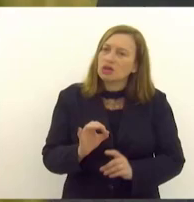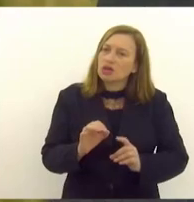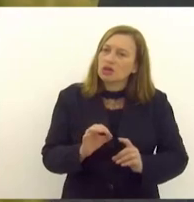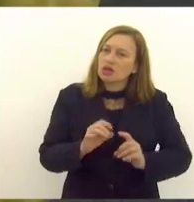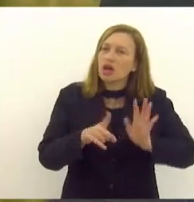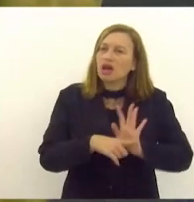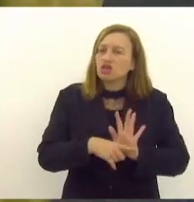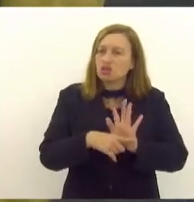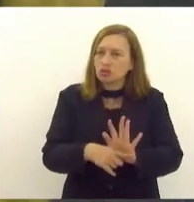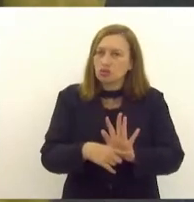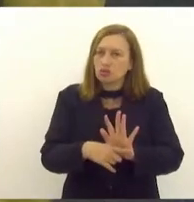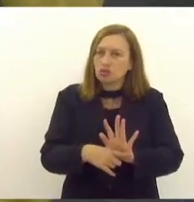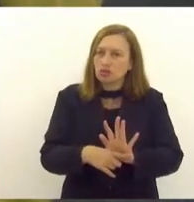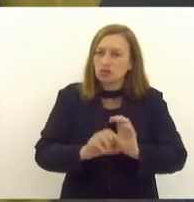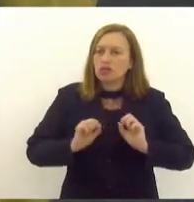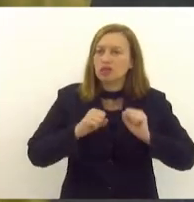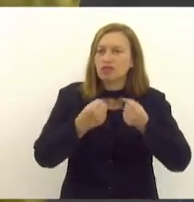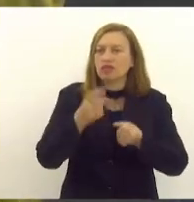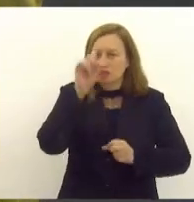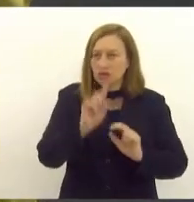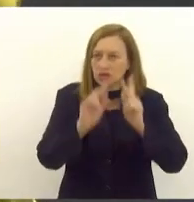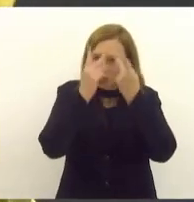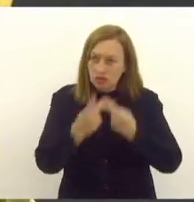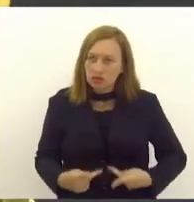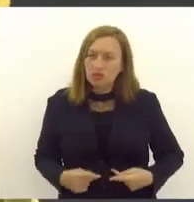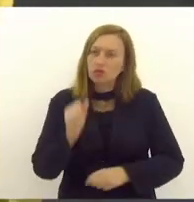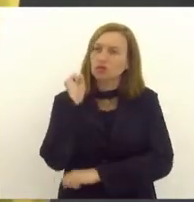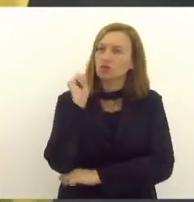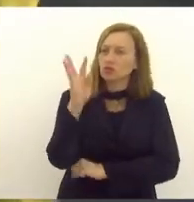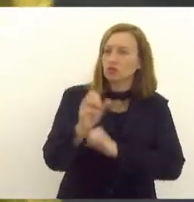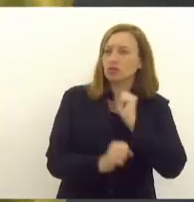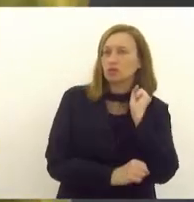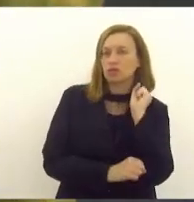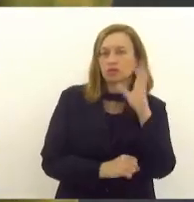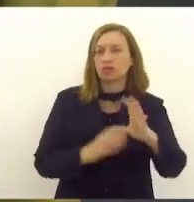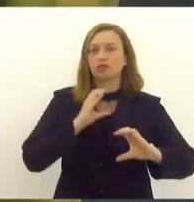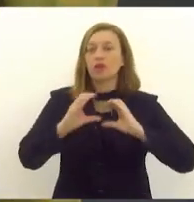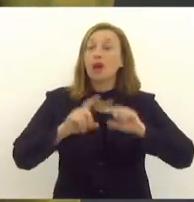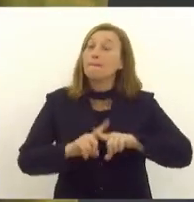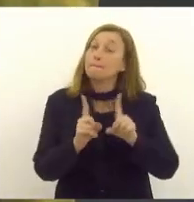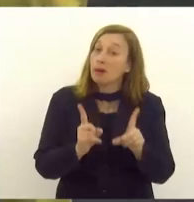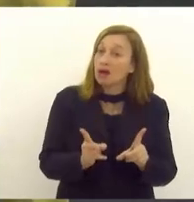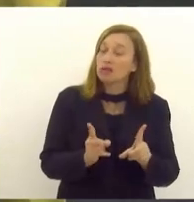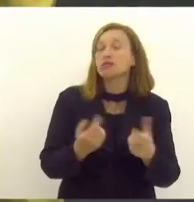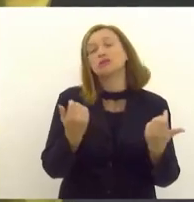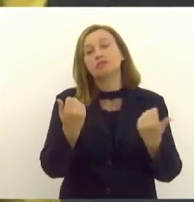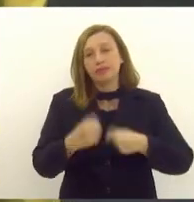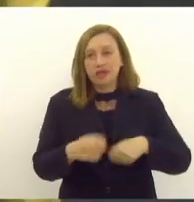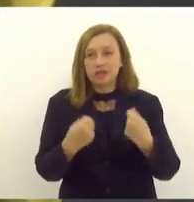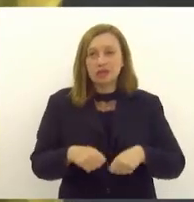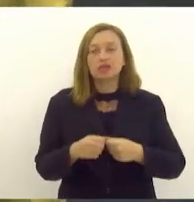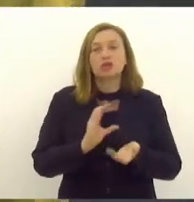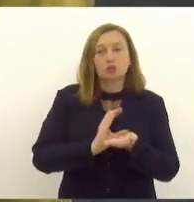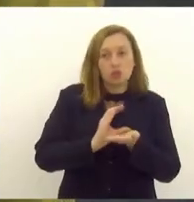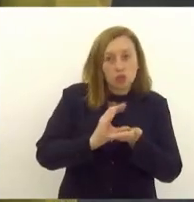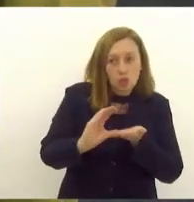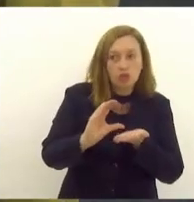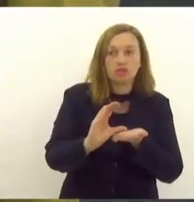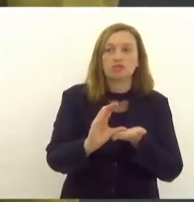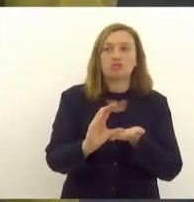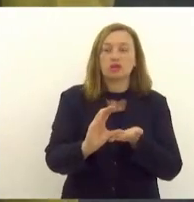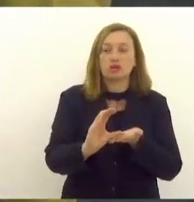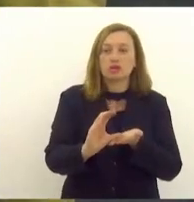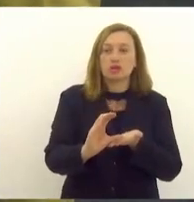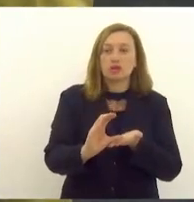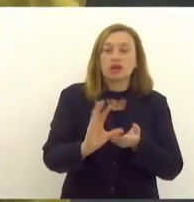de Defensores de direitos humanos ambientalistas e comunicadores mas a gente precisa de orçamento para